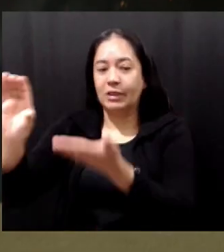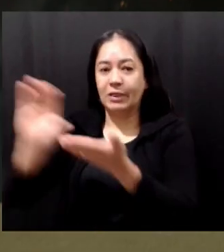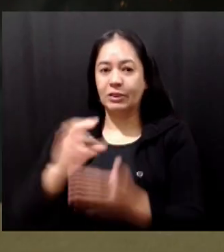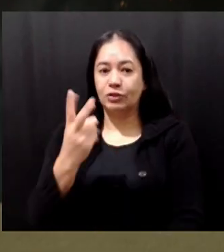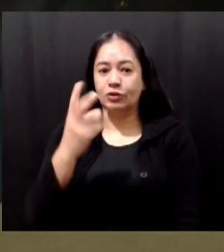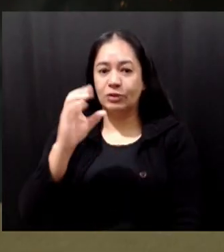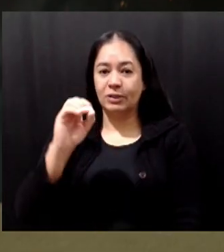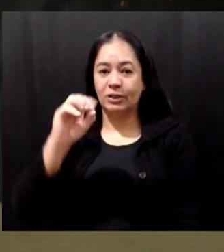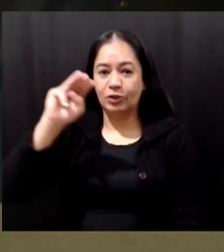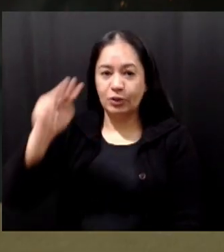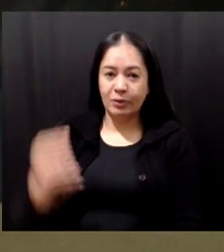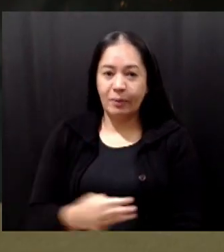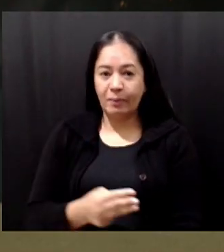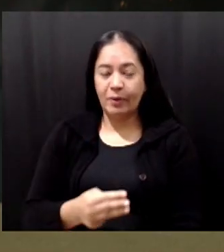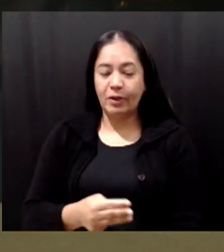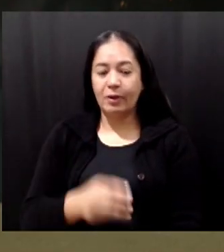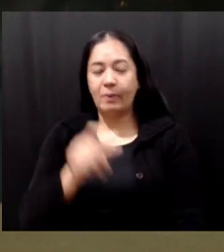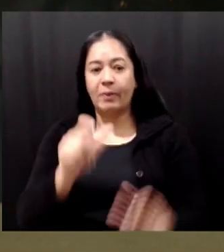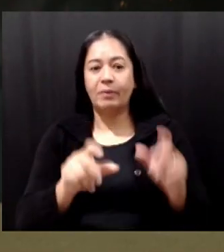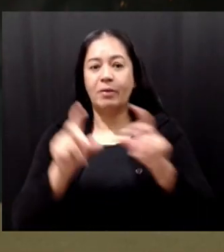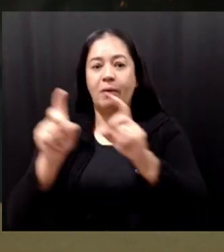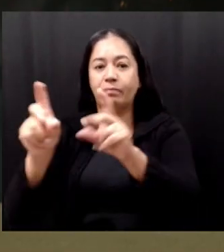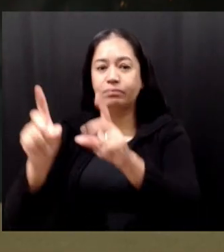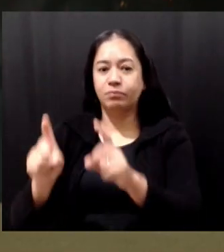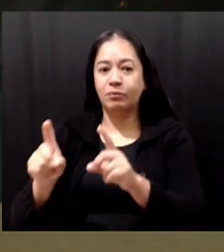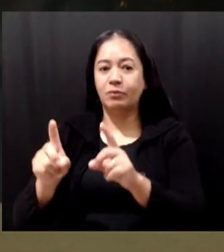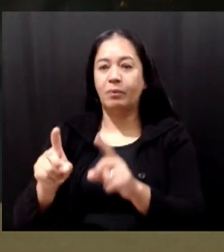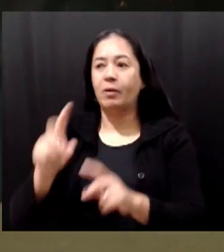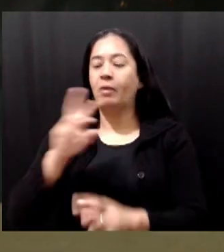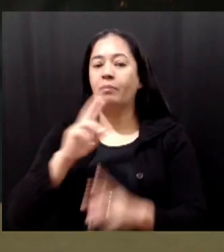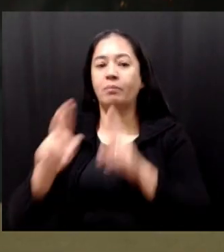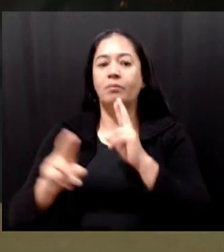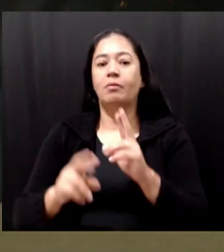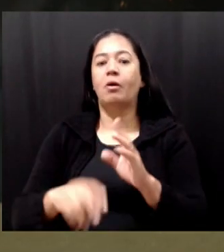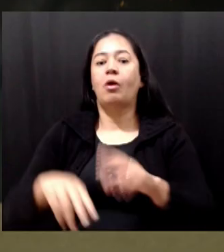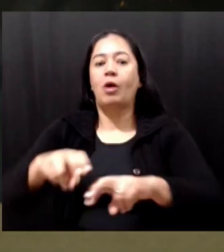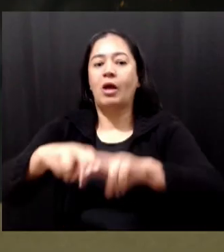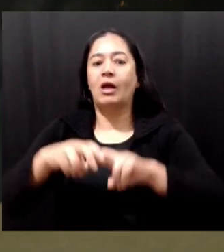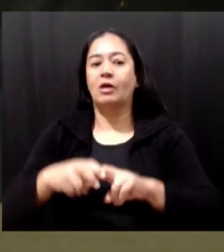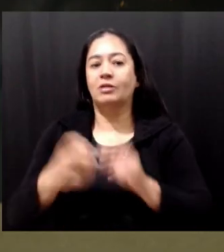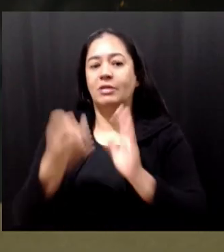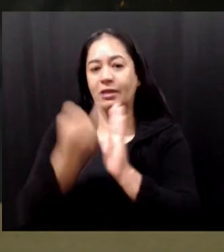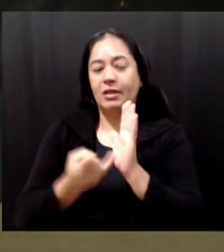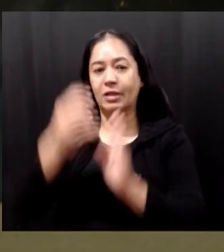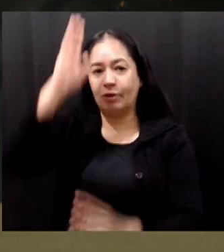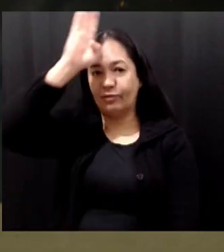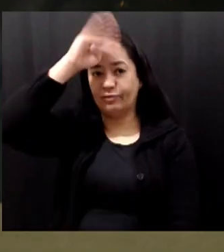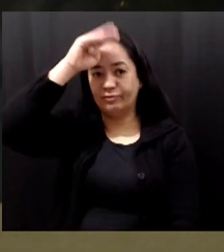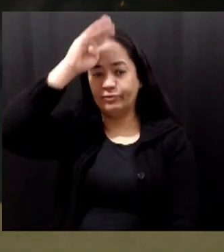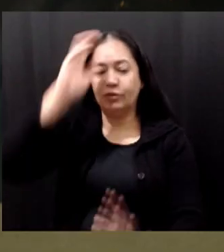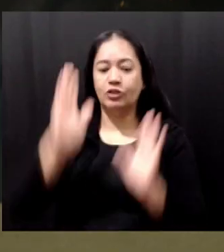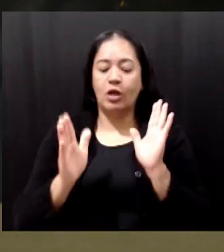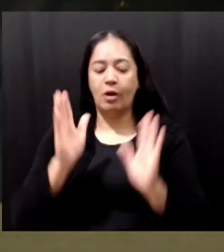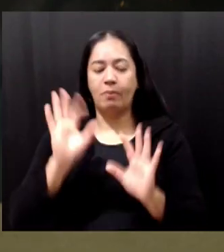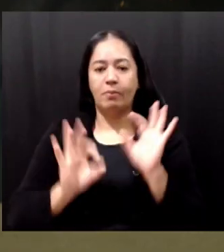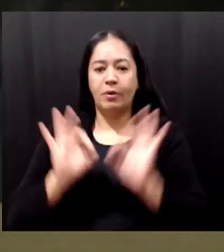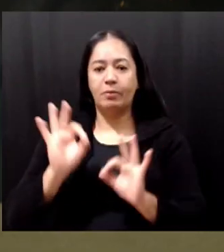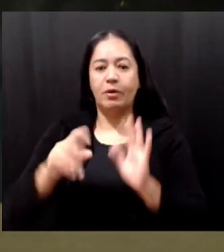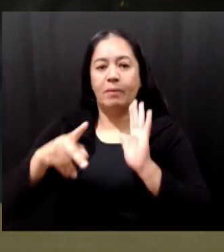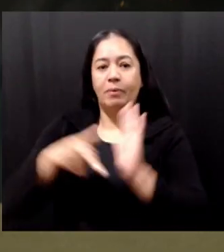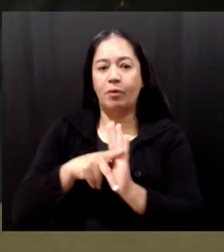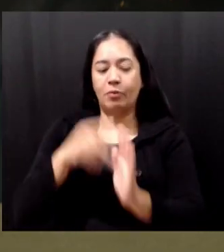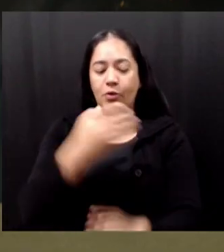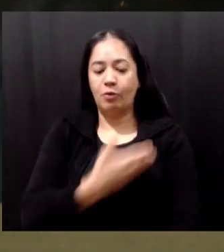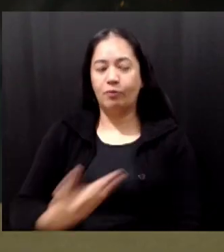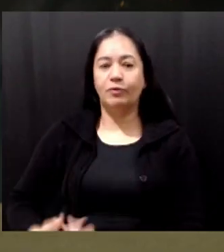em resposta à tarifa de Trump. Medida faz parte do pacote preparado pelo governo de São Paulo para socorrer empresas